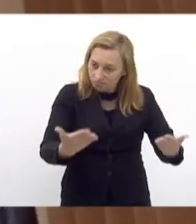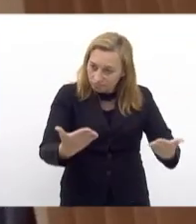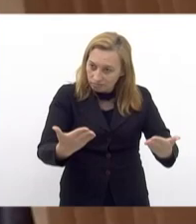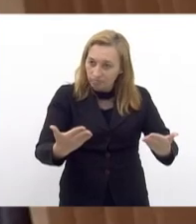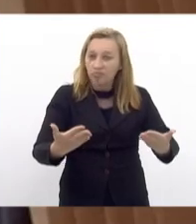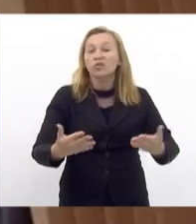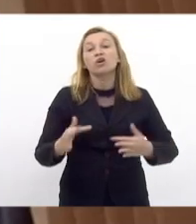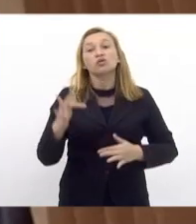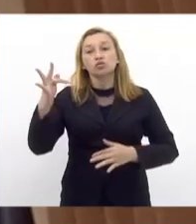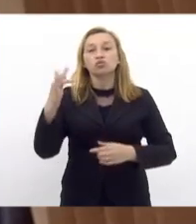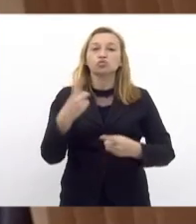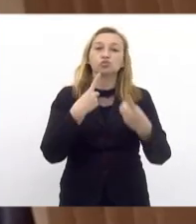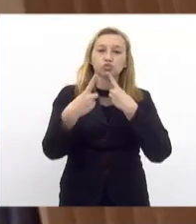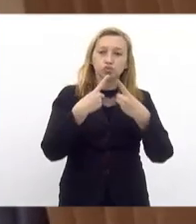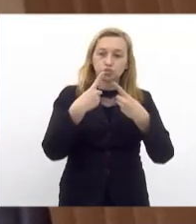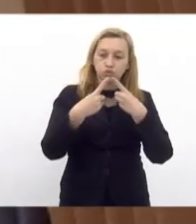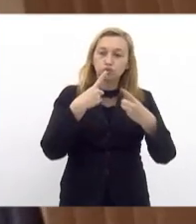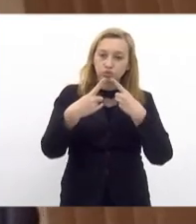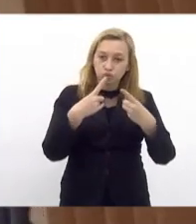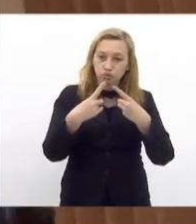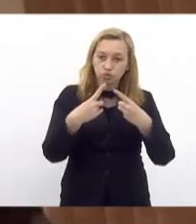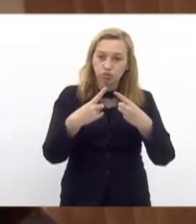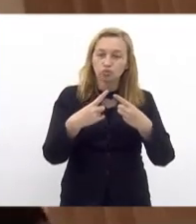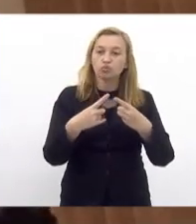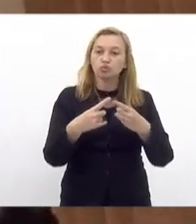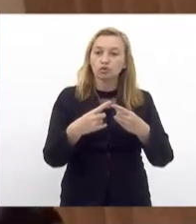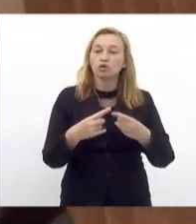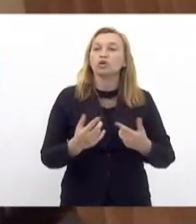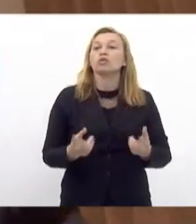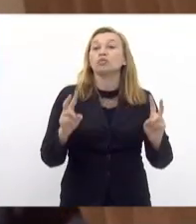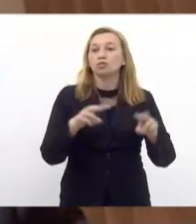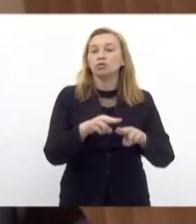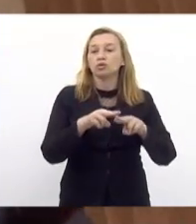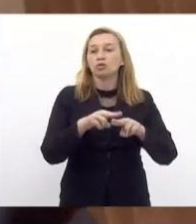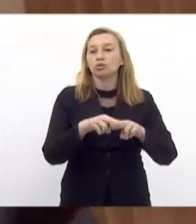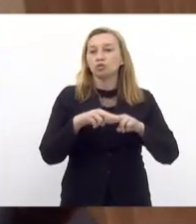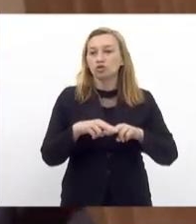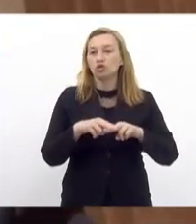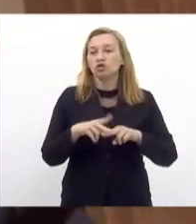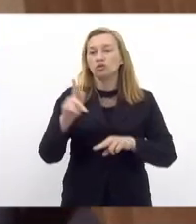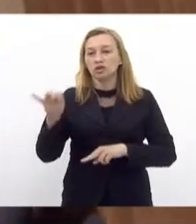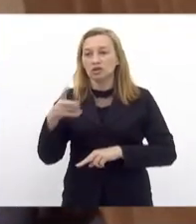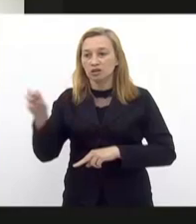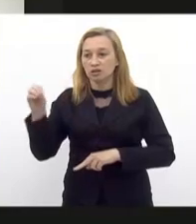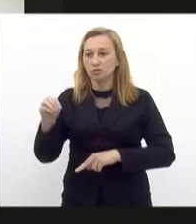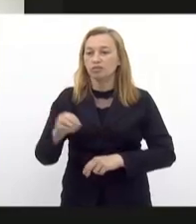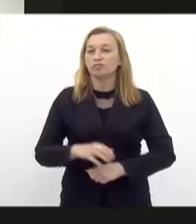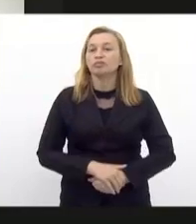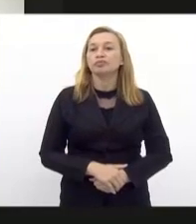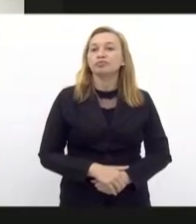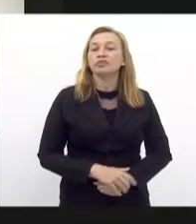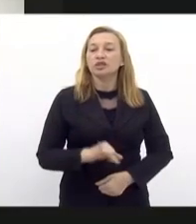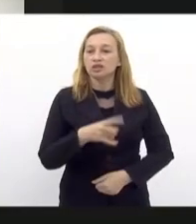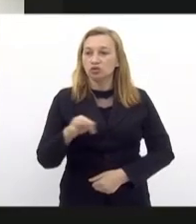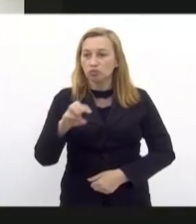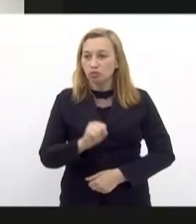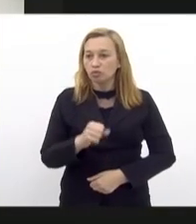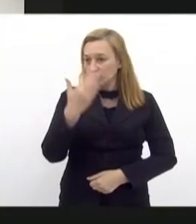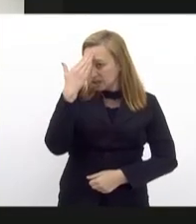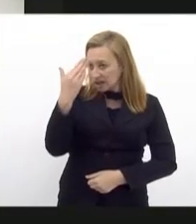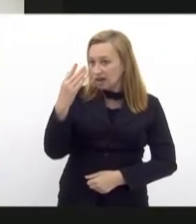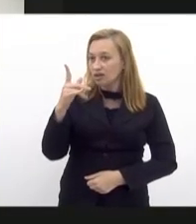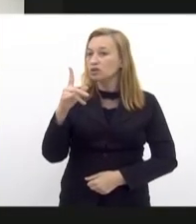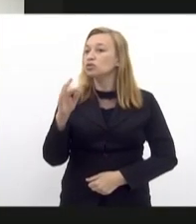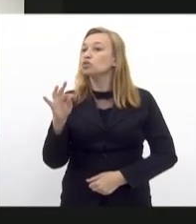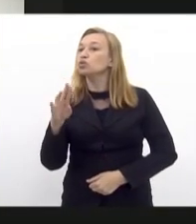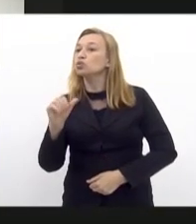para futuros debates que venham a se travar aí por conta da concessão do Santos Dumont. Obrigado, Gustavo.